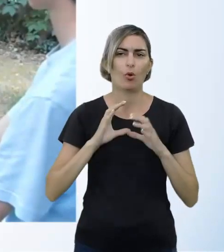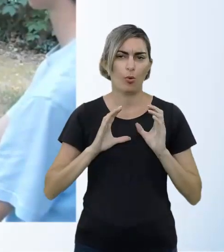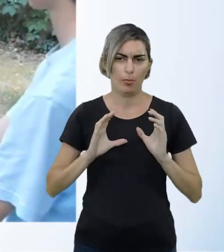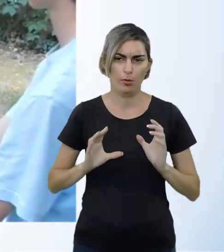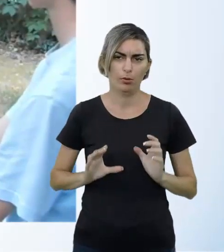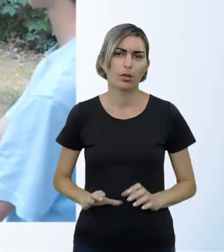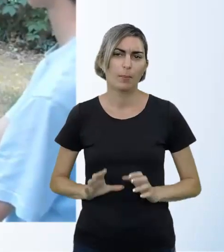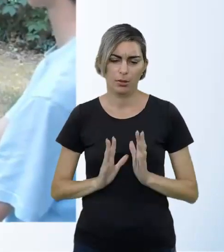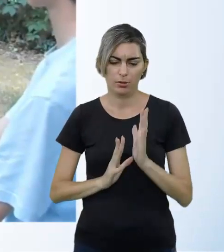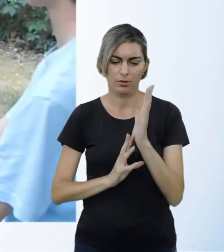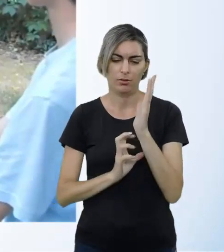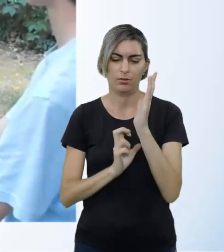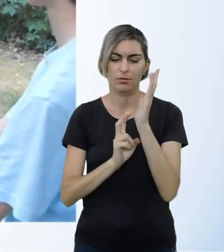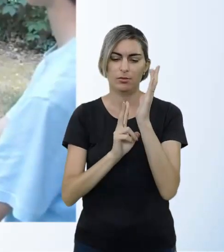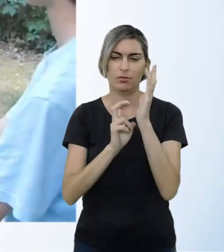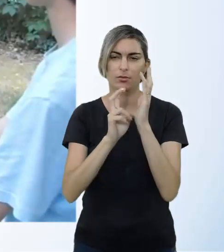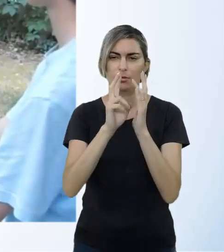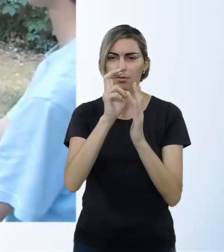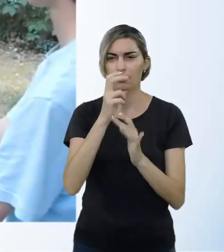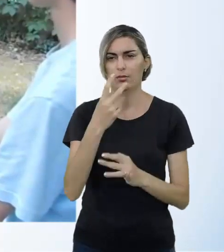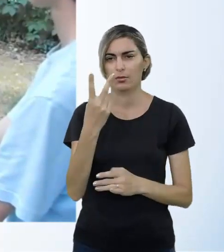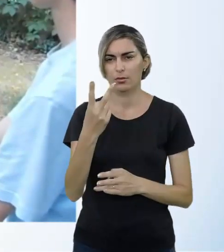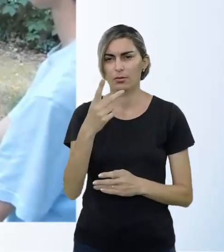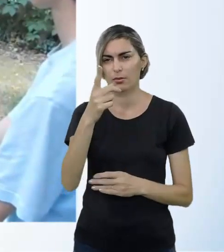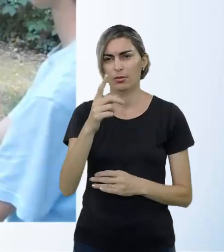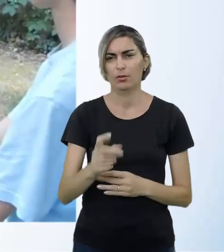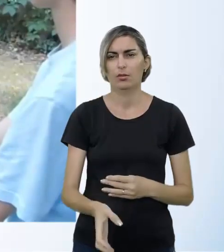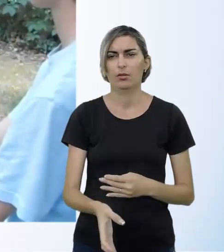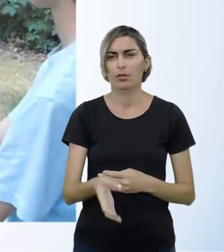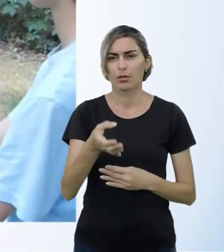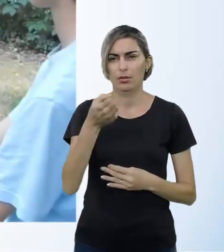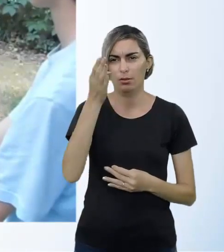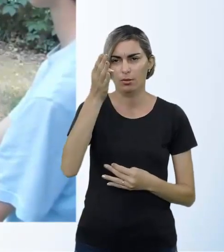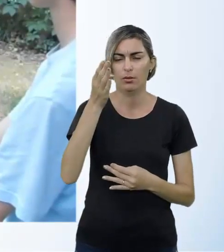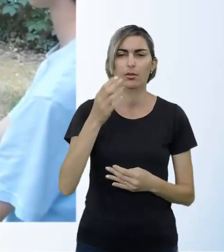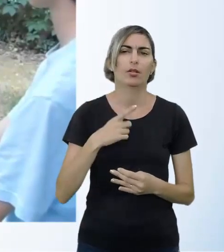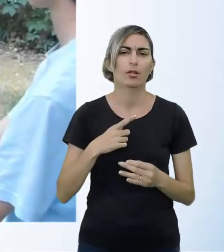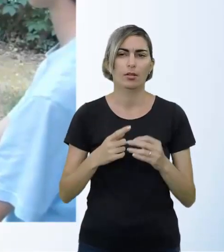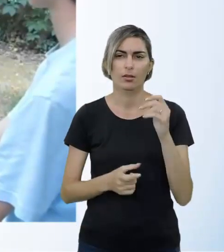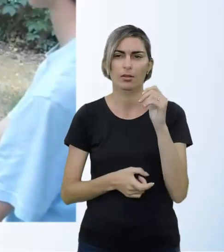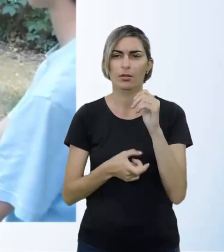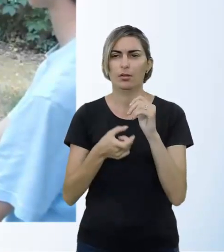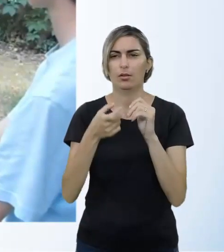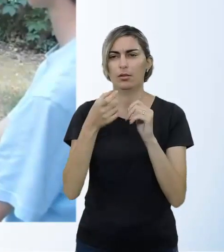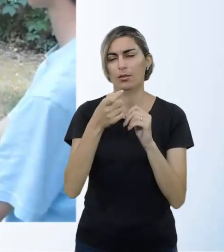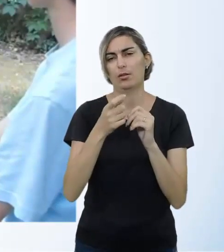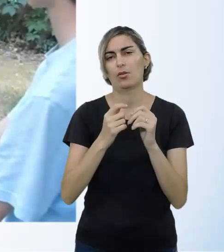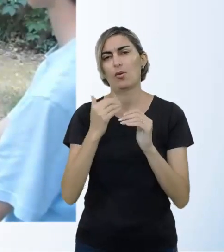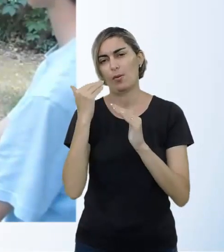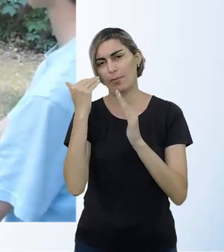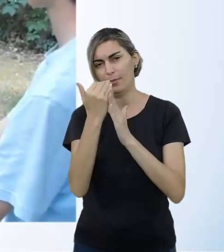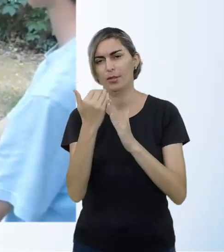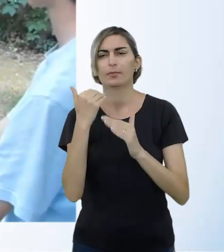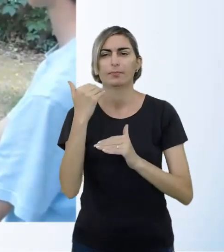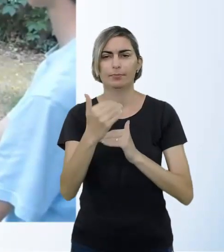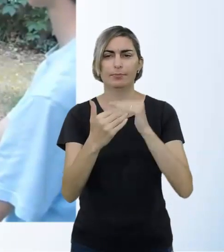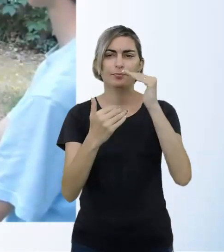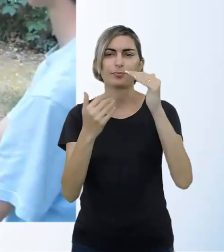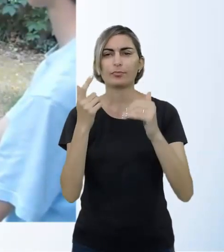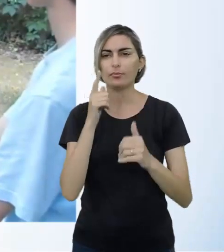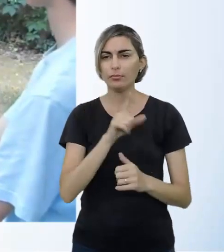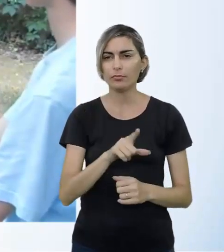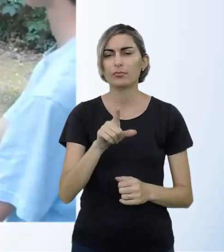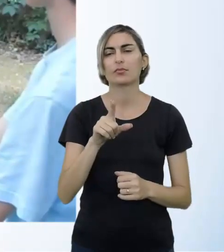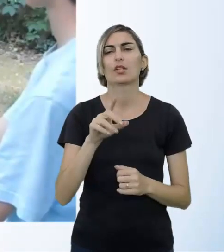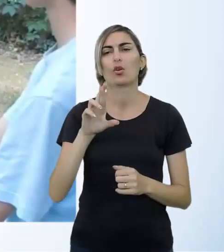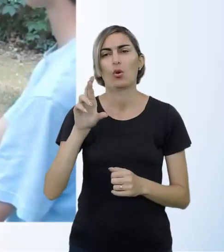comportamento de largatas. Então é por isso que ele se divide em duas partes. Uma parte sobe, estabiliza, a outra segue o caminho dela. E ele conseguiu criar de fato